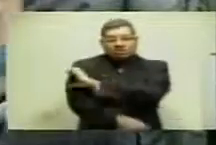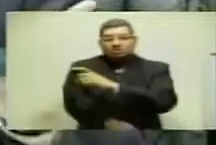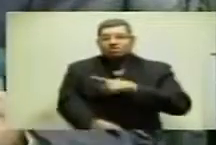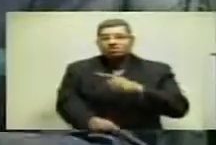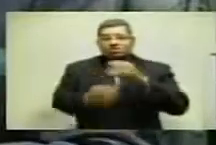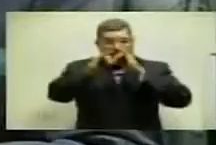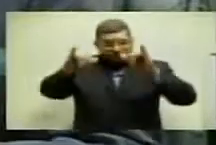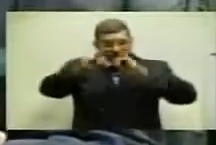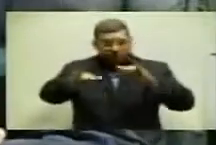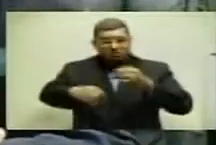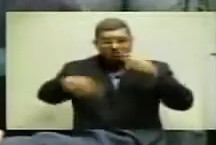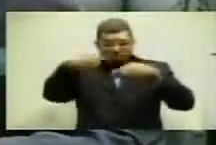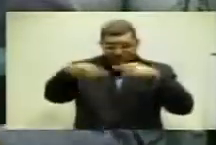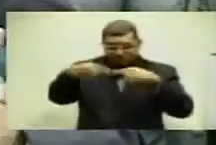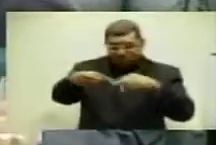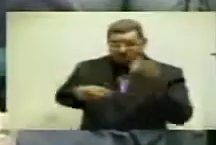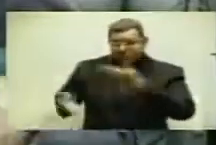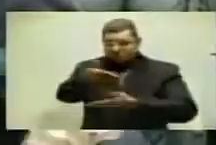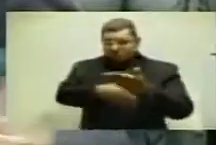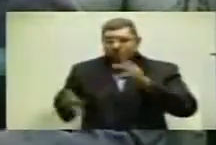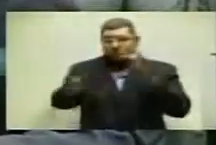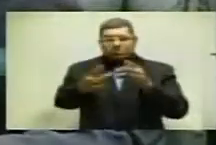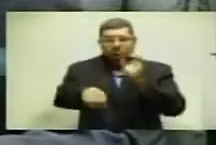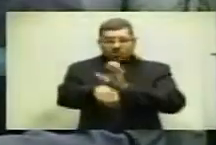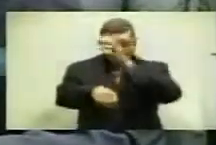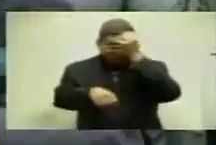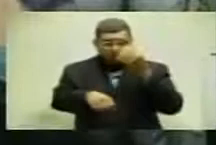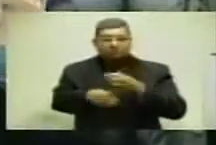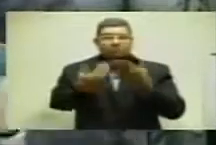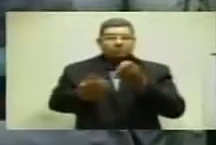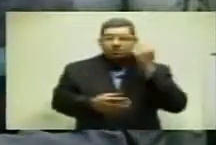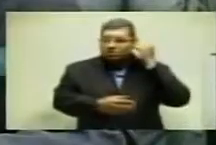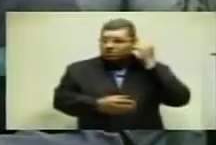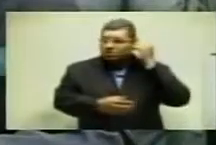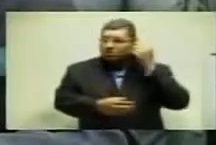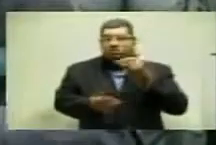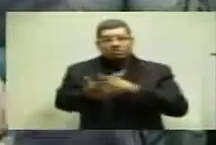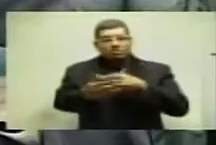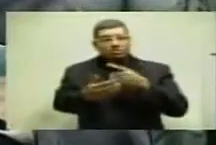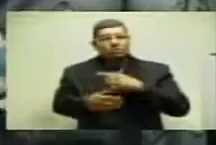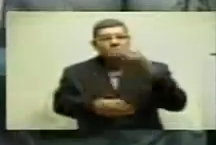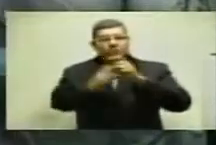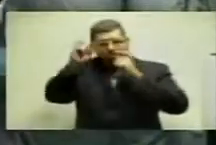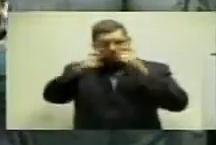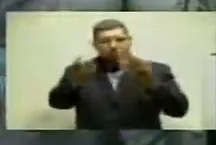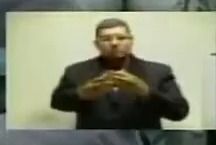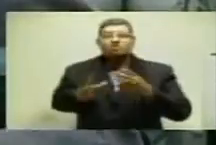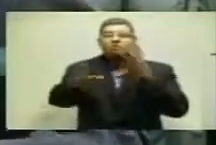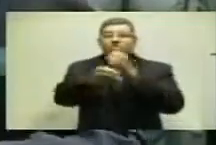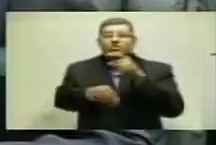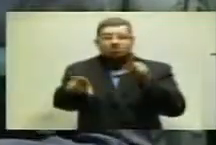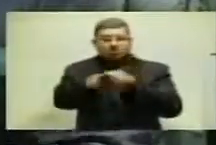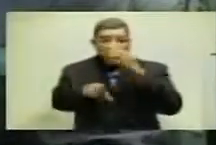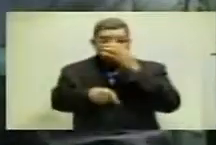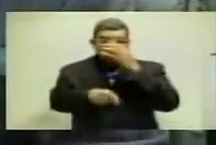dê uma contribuição para o debate referente à economia do Estado do Amazonas. Então, Vossa Excelência tem toda a razão nessa preocupação e me somo a ela